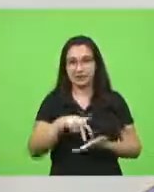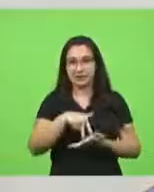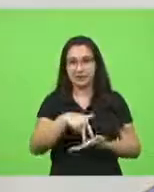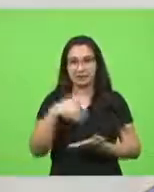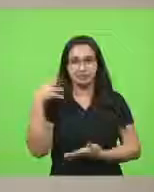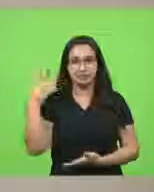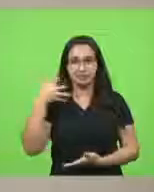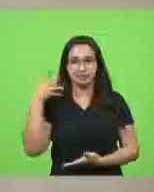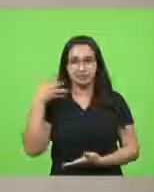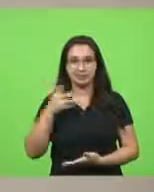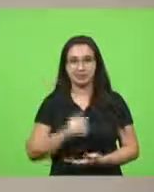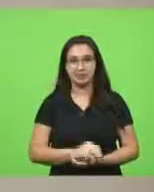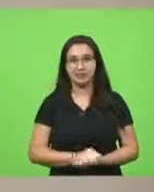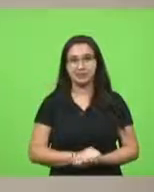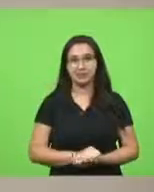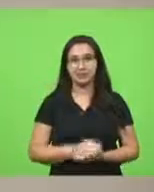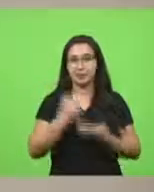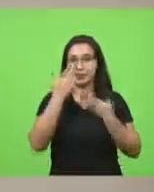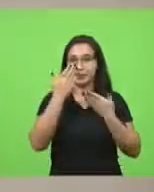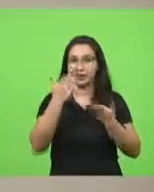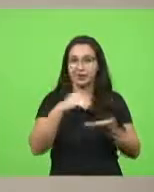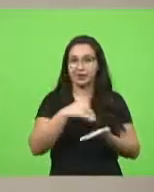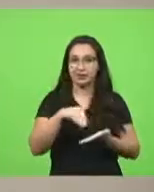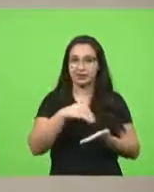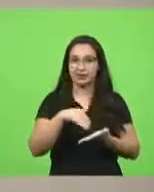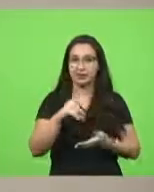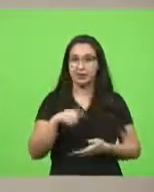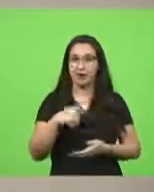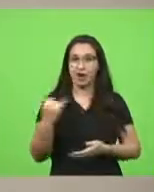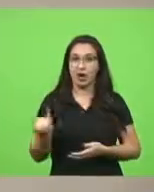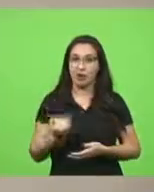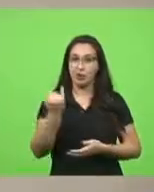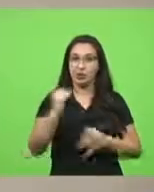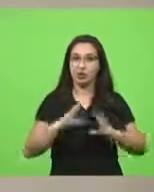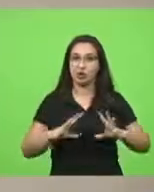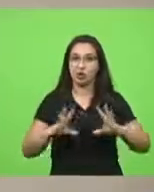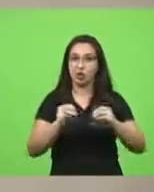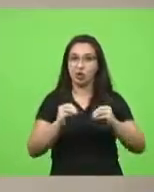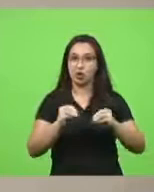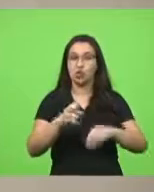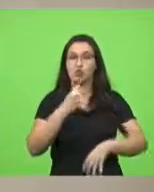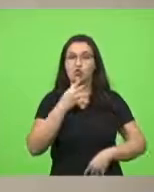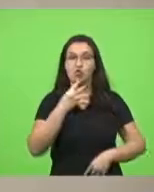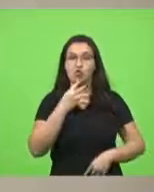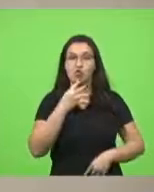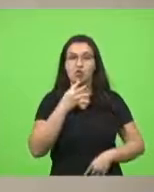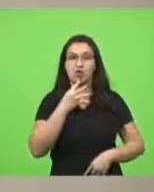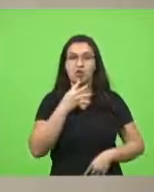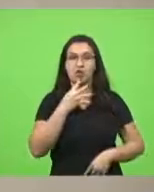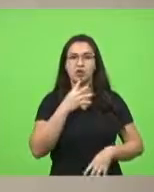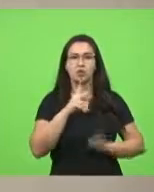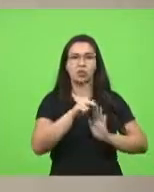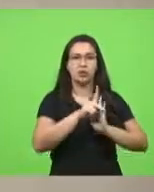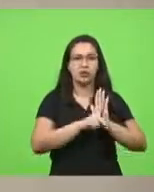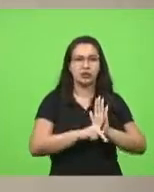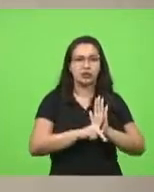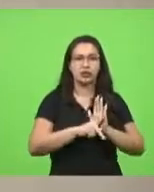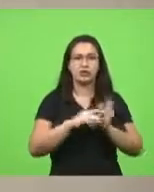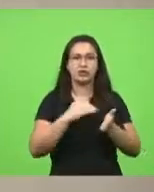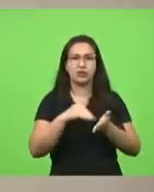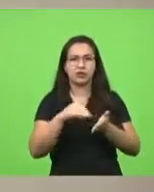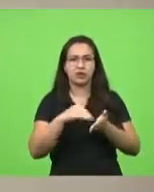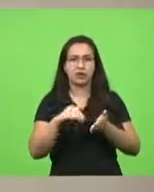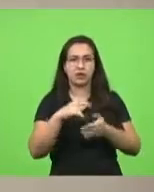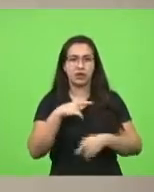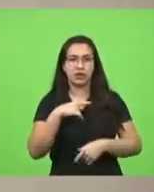Obrigado, secretário, pela sua participação. É de muita importância a todos nós conhecermos, né, os projetos que a secretaria dispõe, até para que a